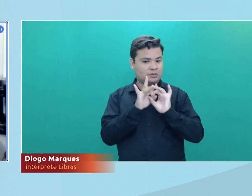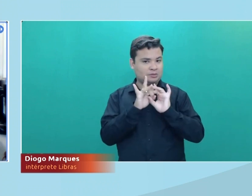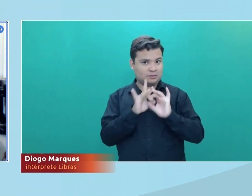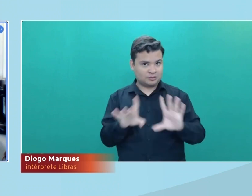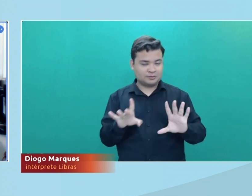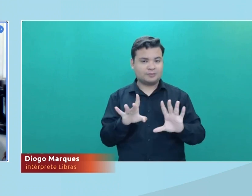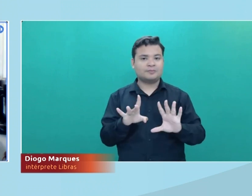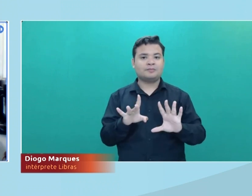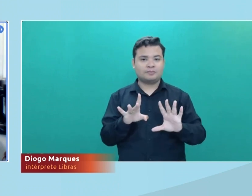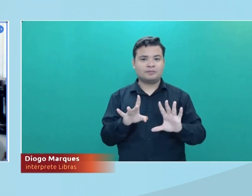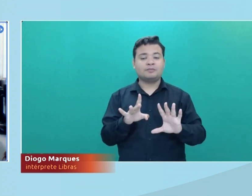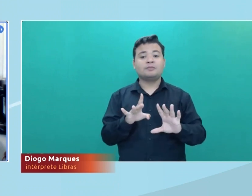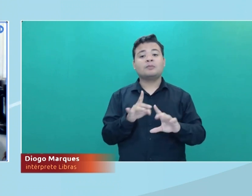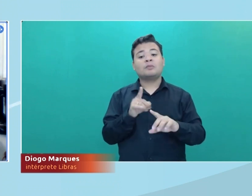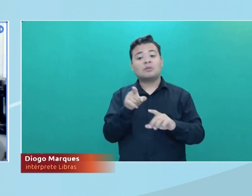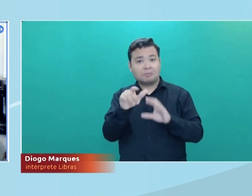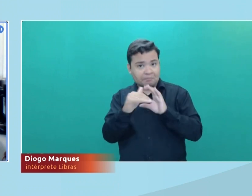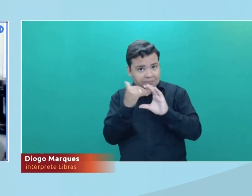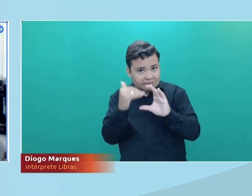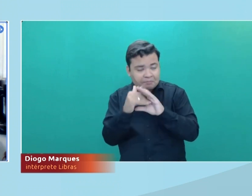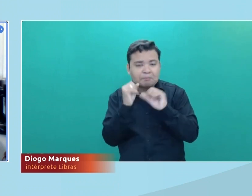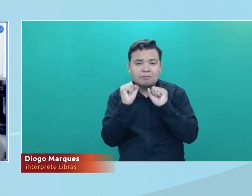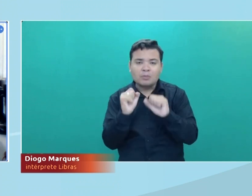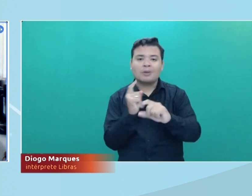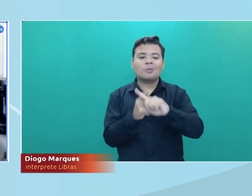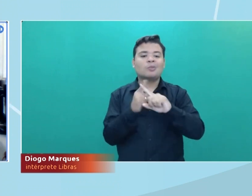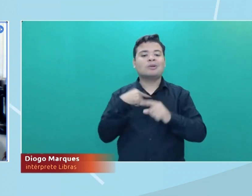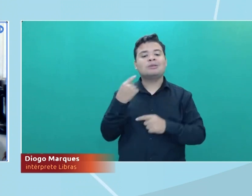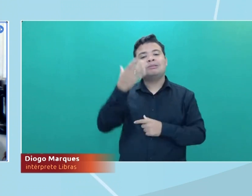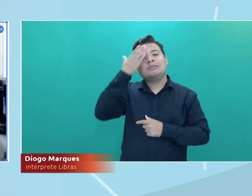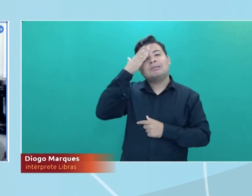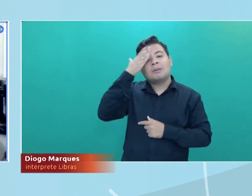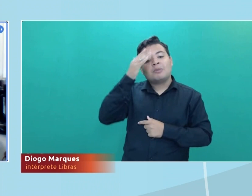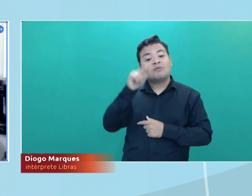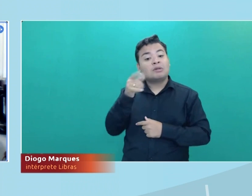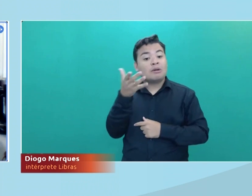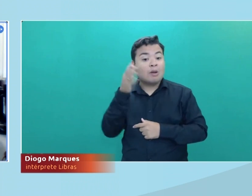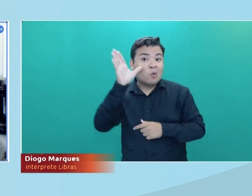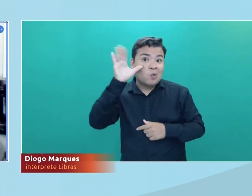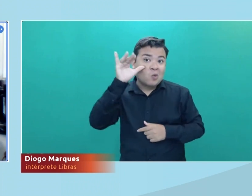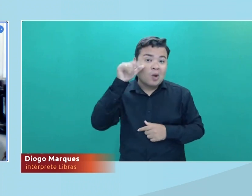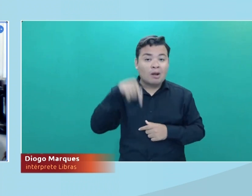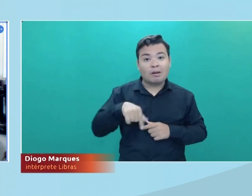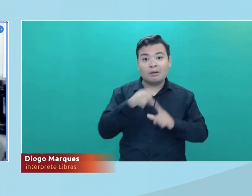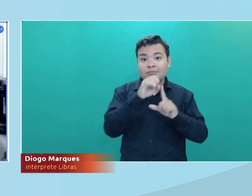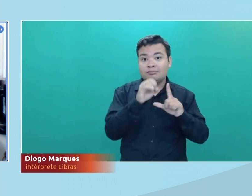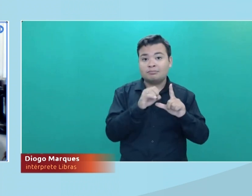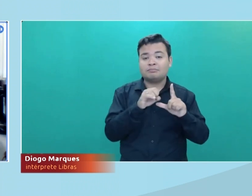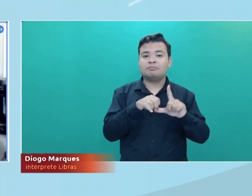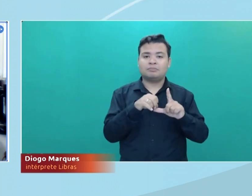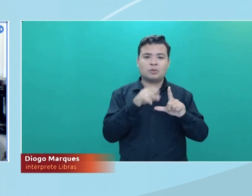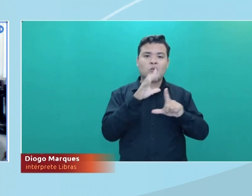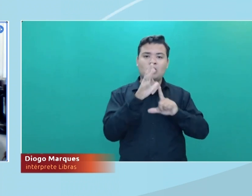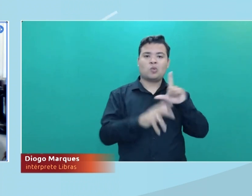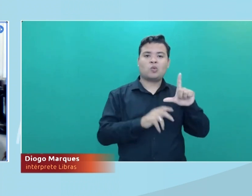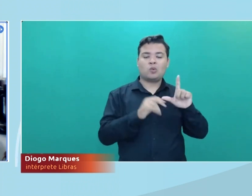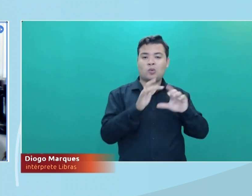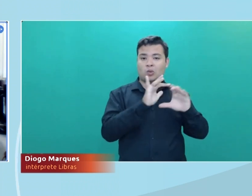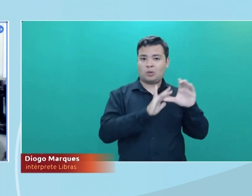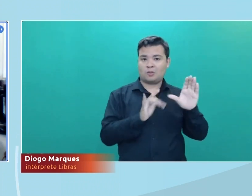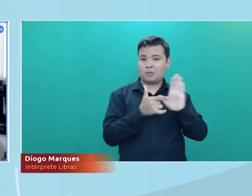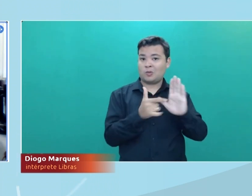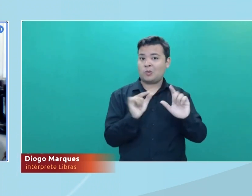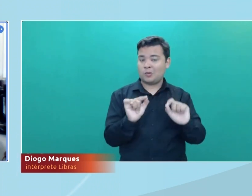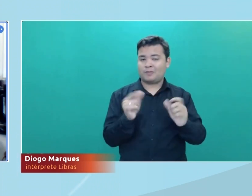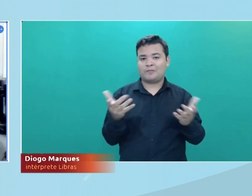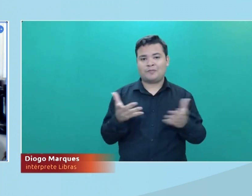gente possa saber o que você gostaria de conferir aqui no Conexões. Vem agora a hora das nossas dicas